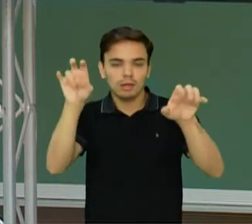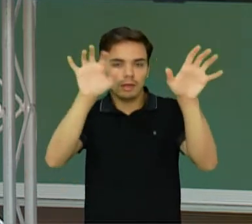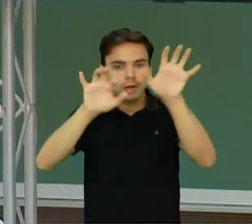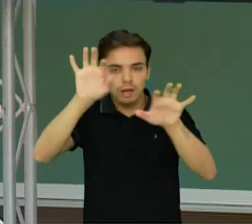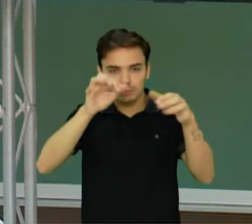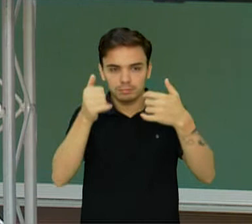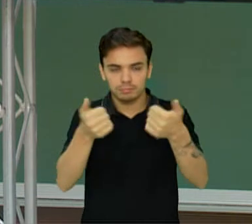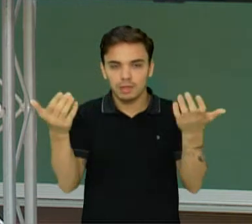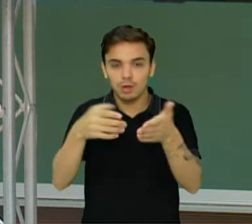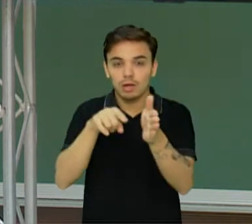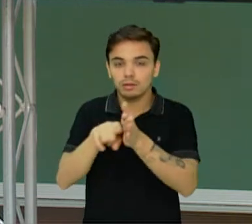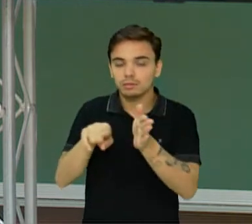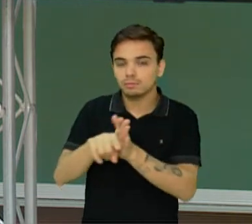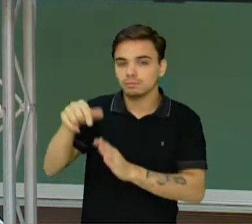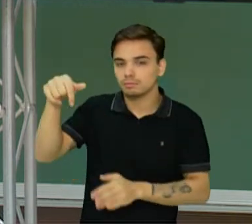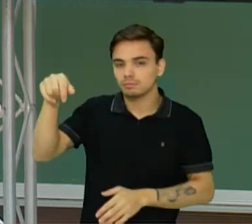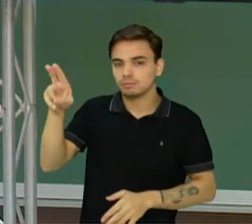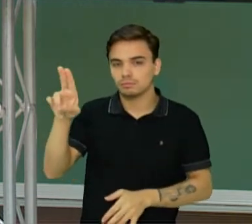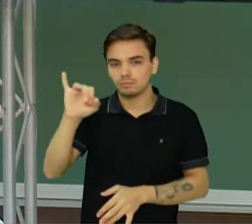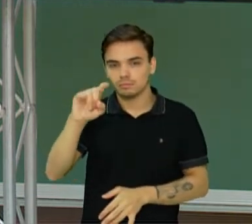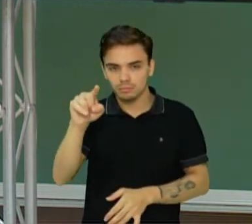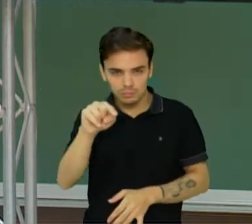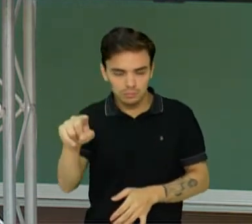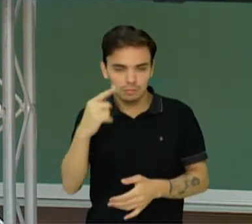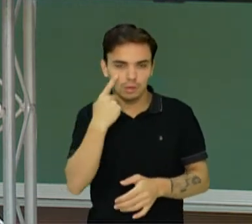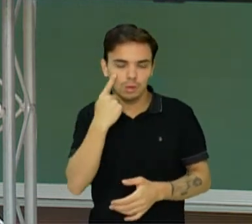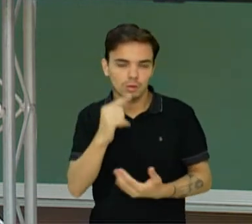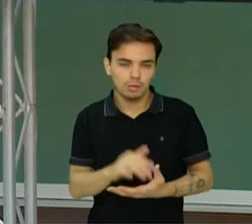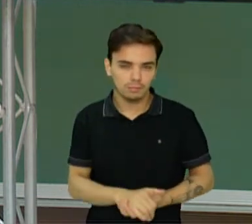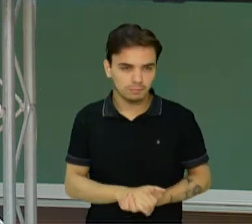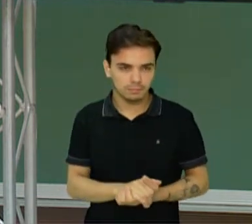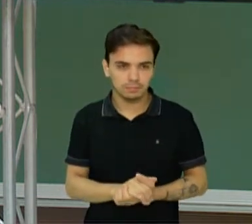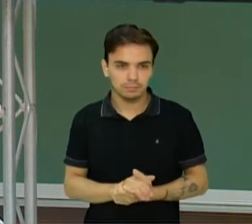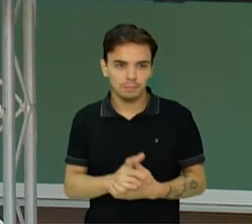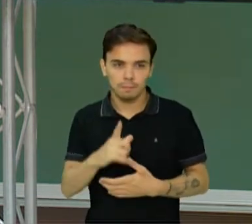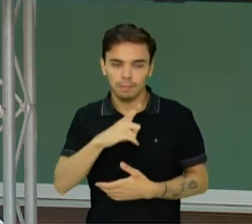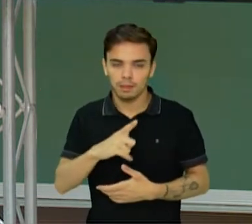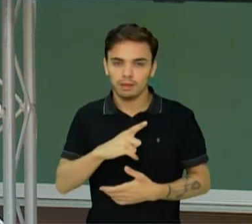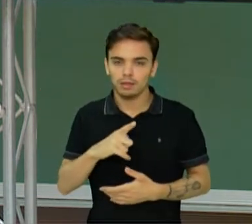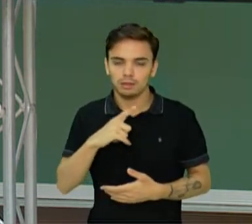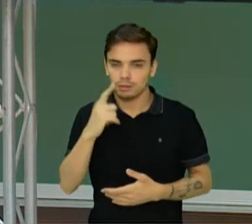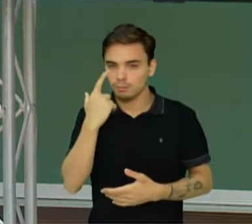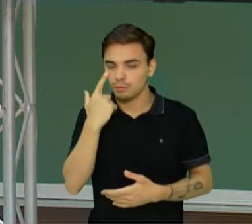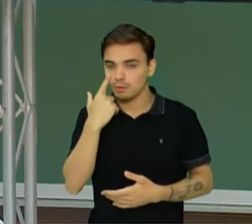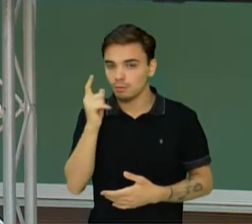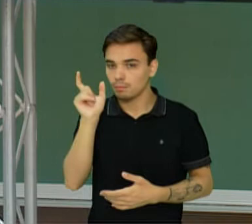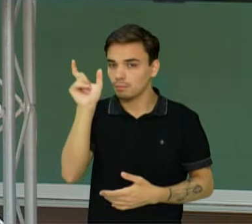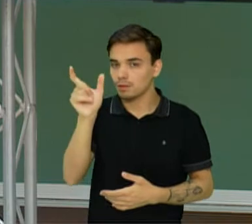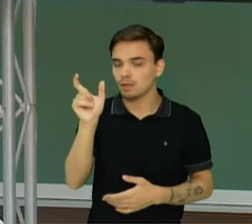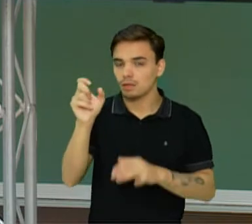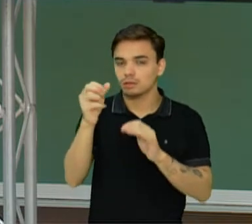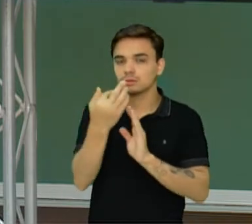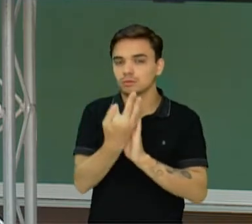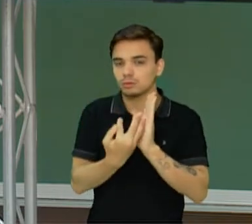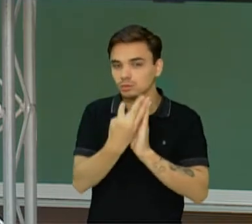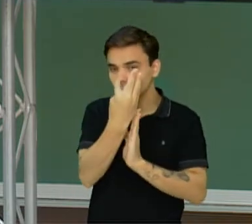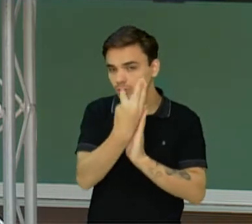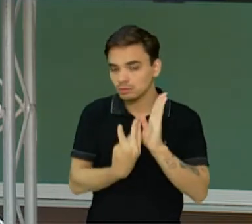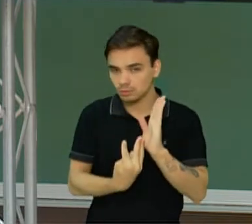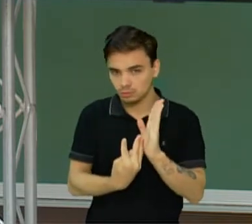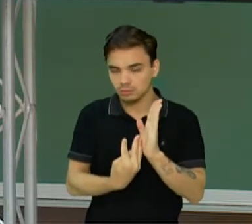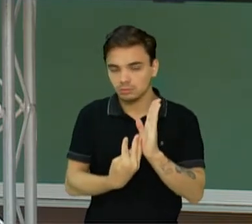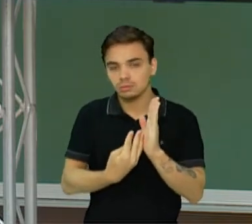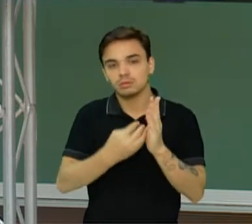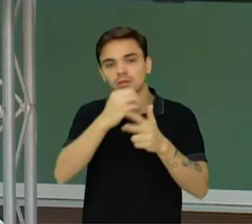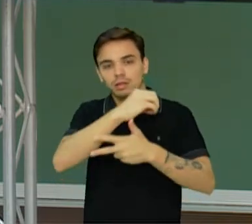nosso quiz, tá? Eu tenho aqui justamente um pedaço do texto da questão do Enem que a gente acabou de fazer, e eu